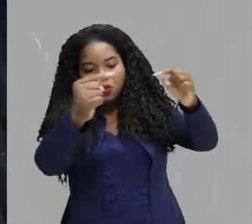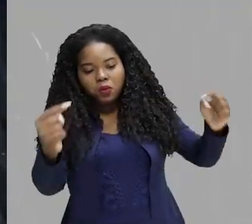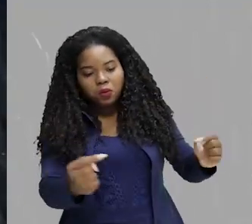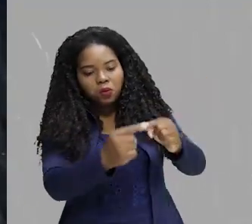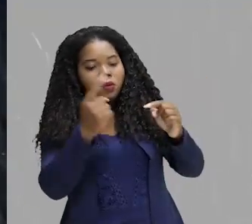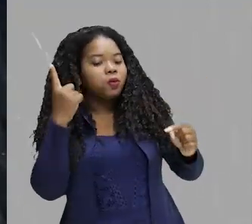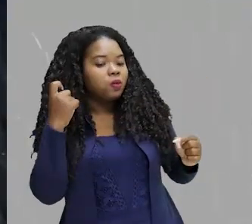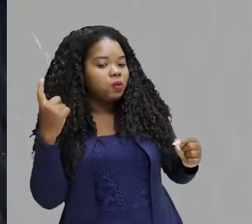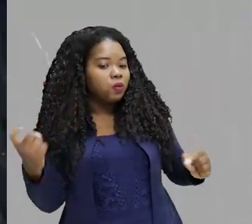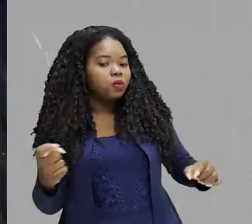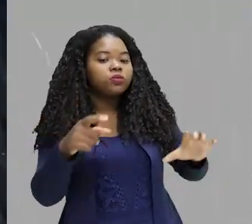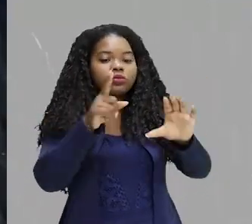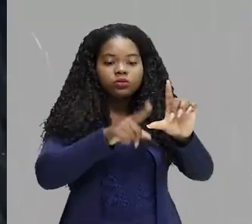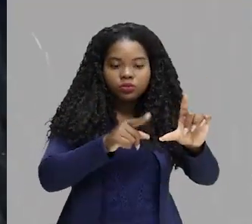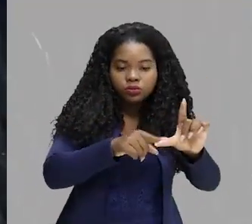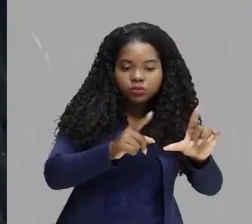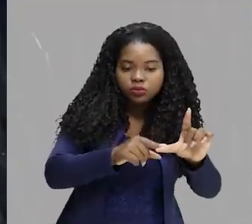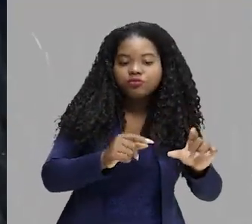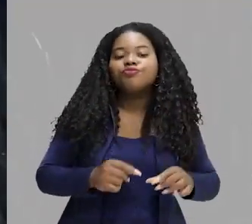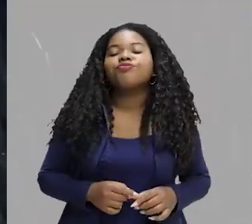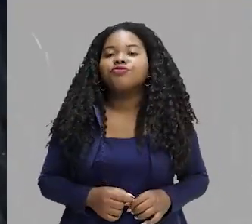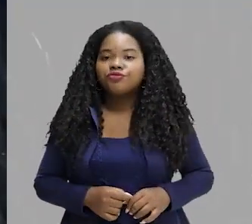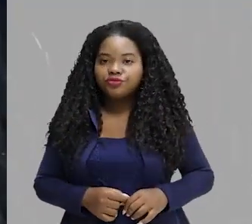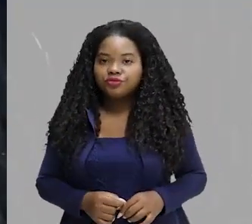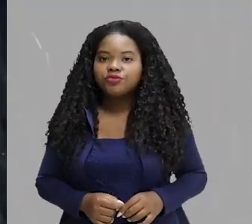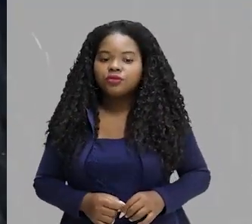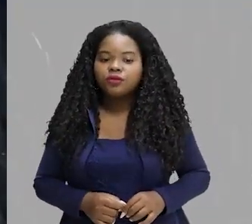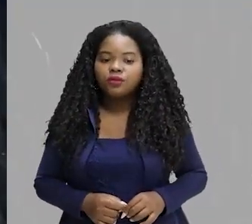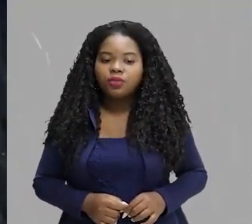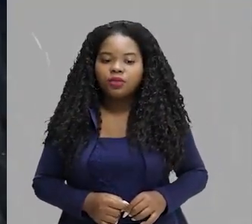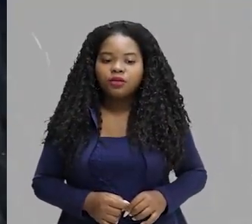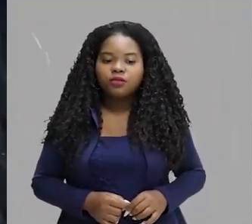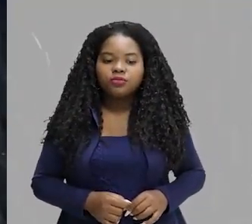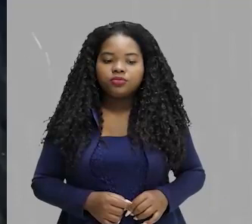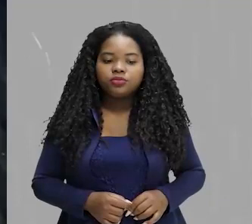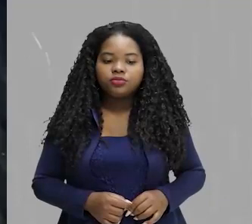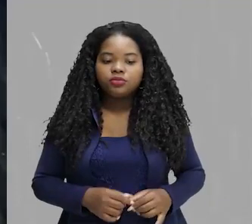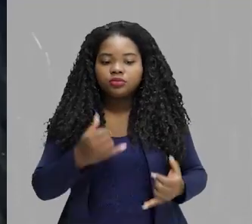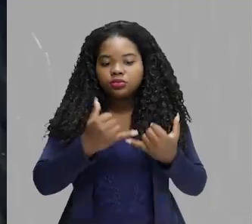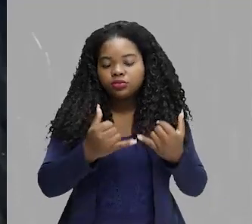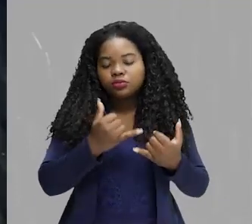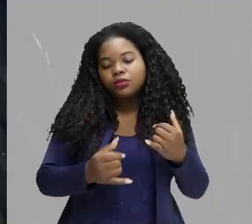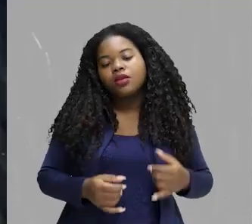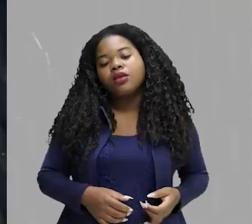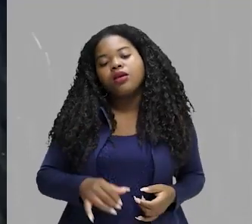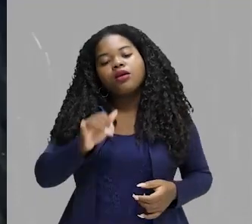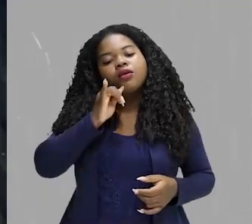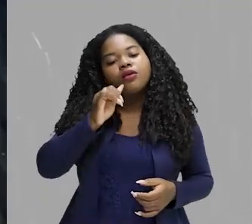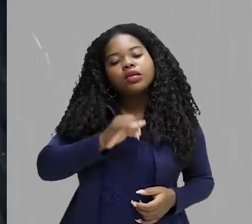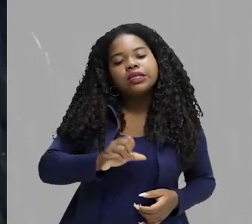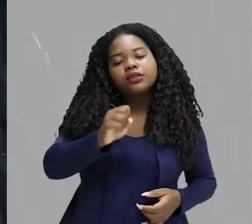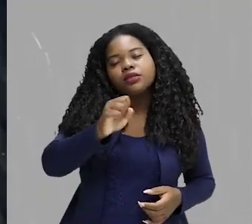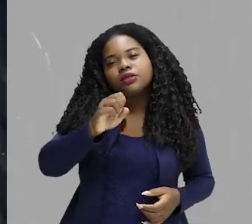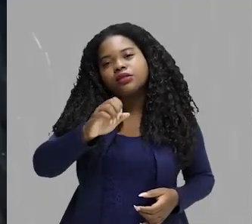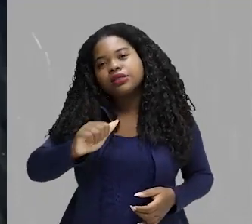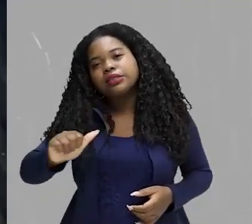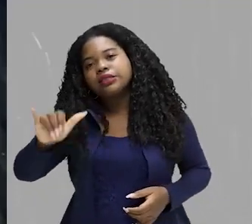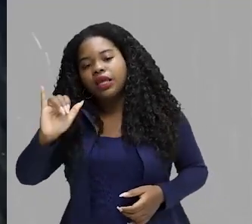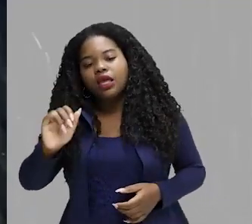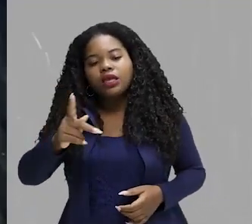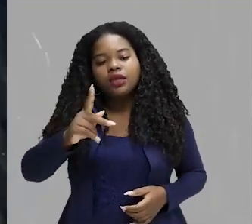som, matching sounds, então é a combinação de sons que são parecidos, como, por exemplo, say,